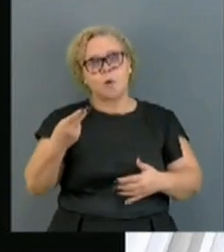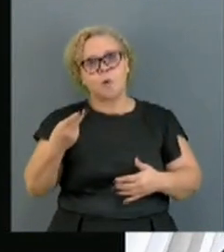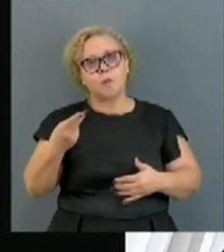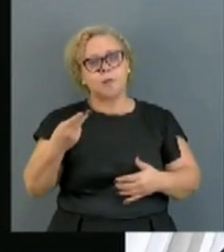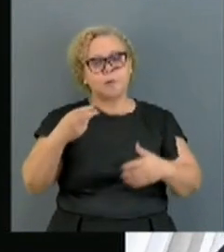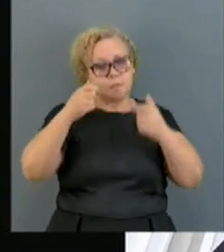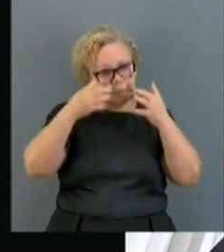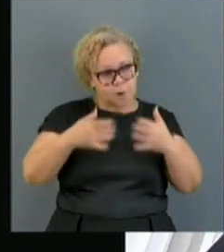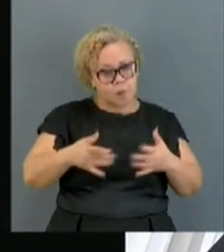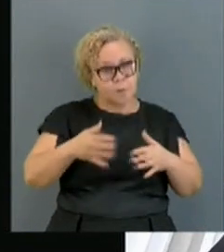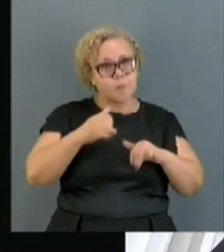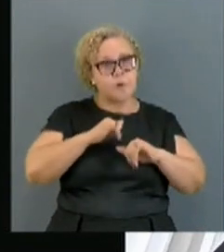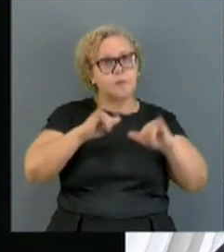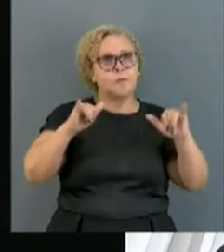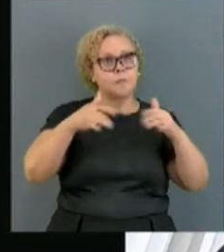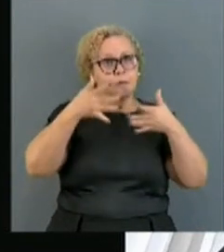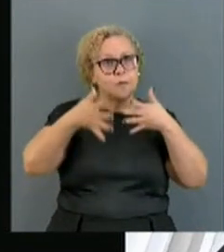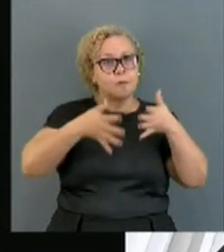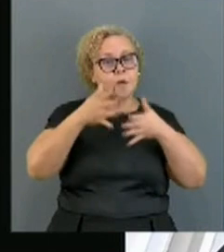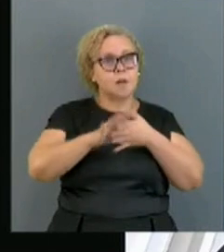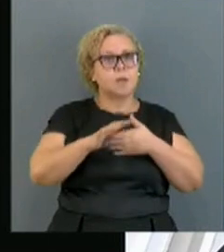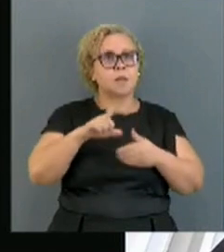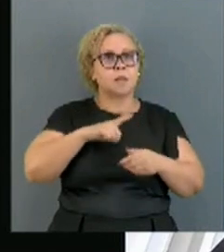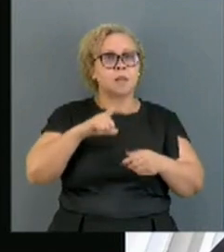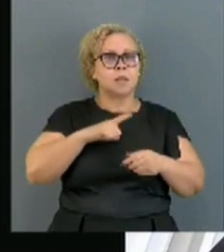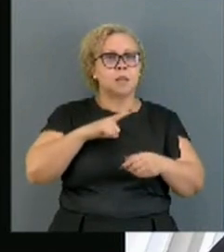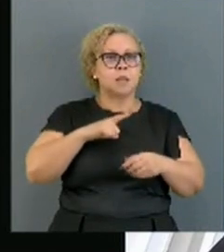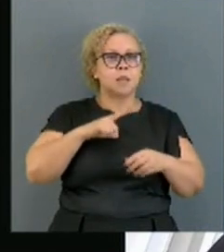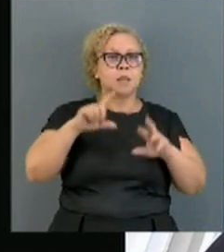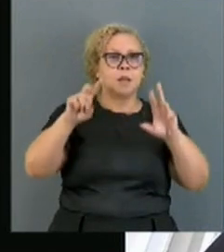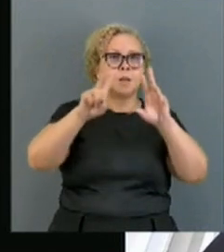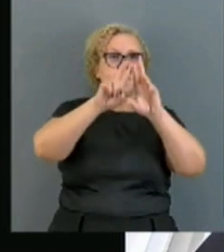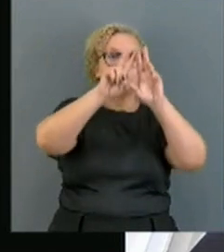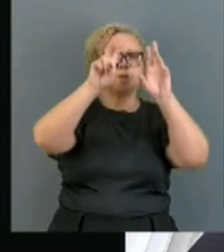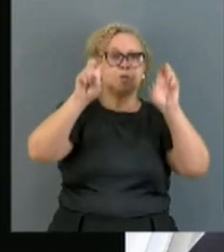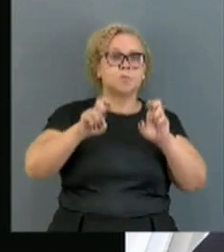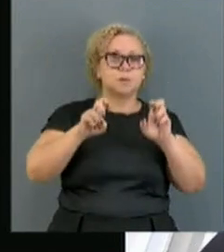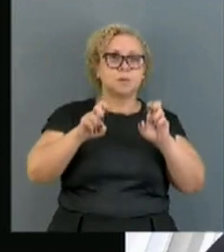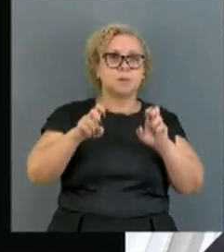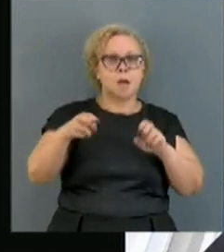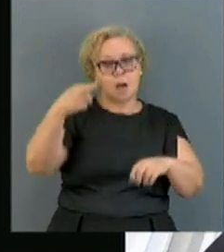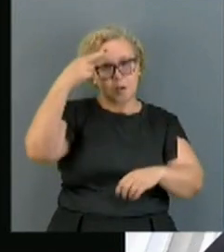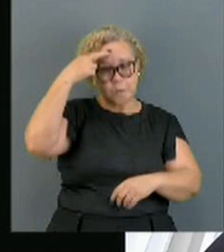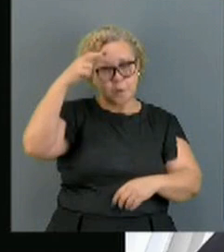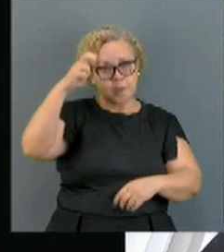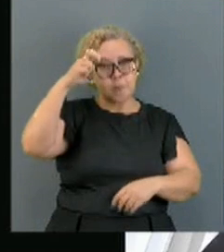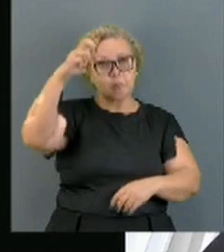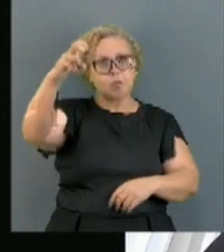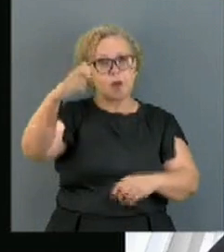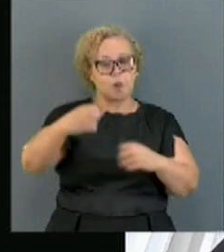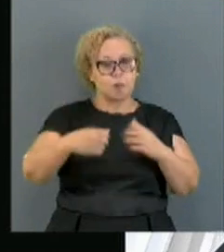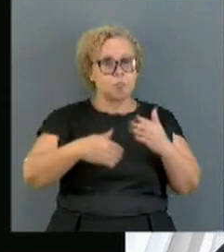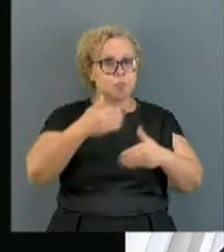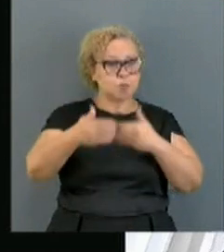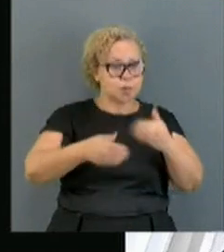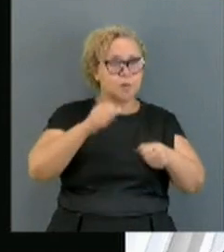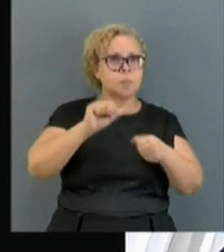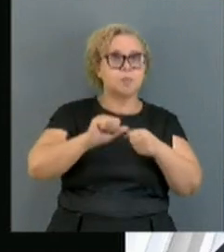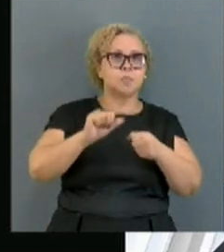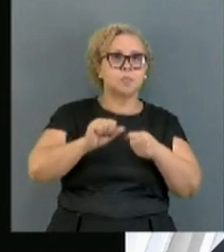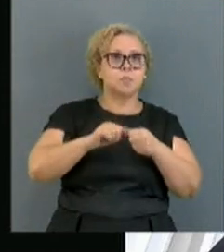mencionado, há uma ressalva sobre a preservação da propriedade intelectual dos desenvolvedores das